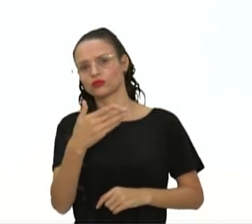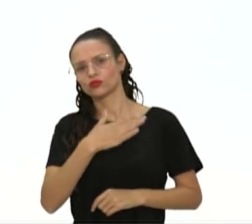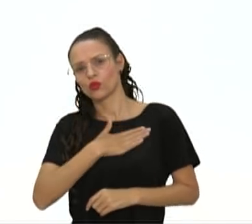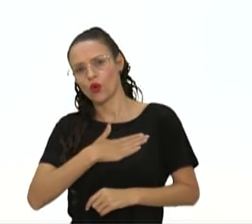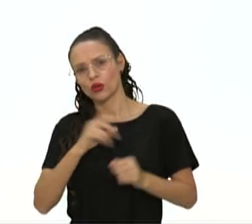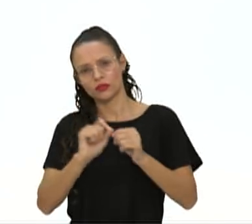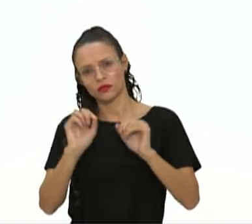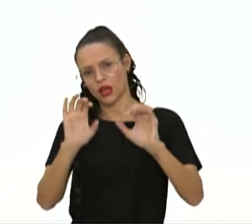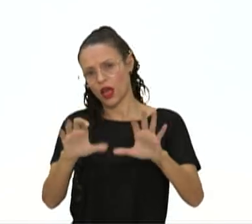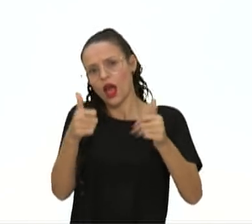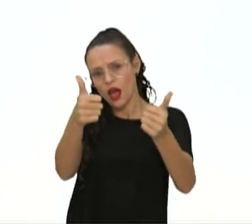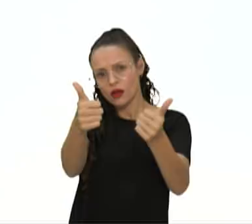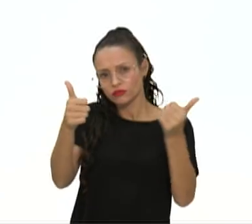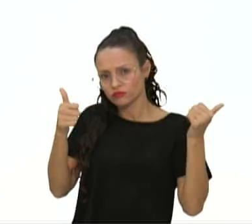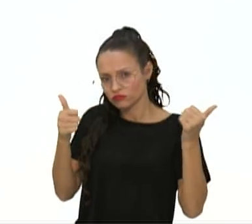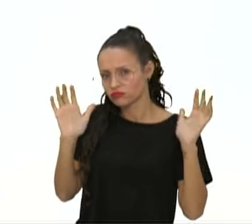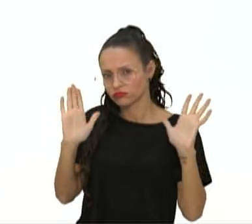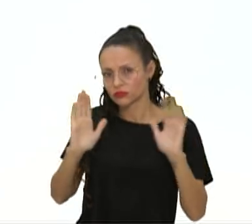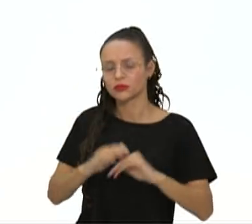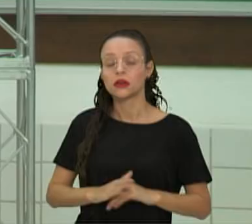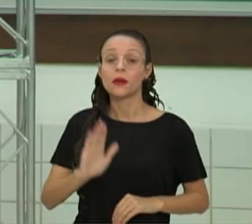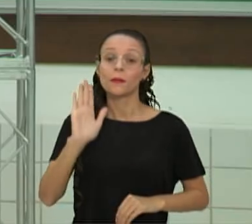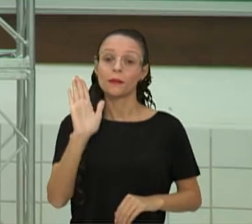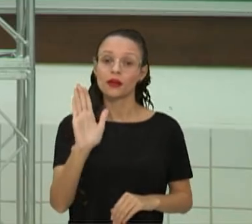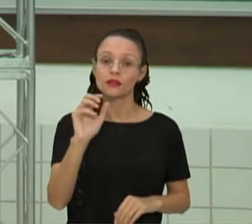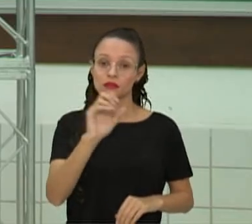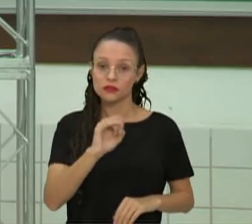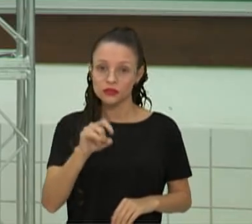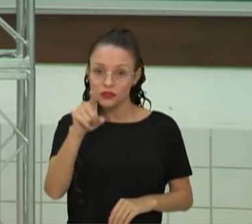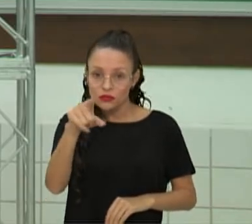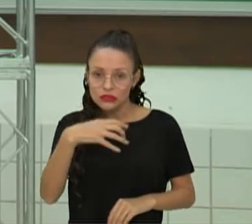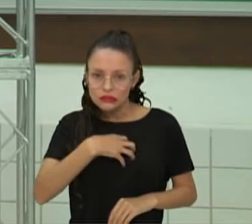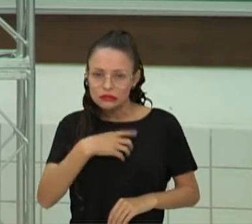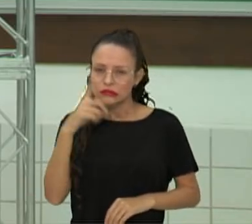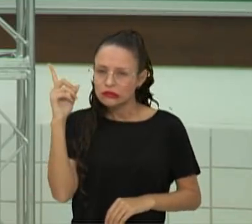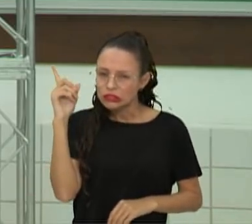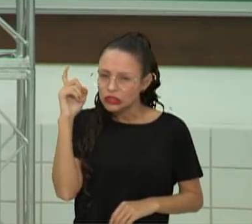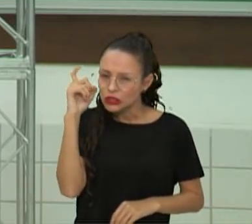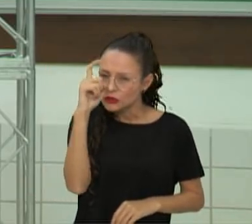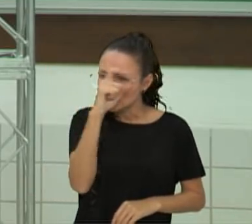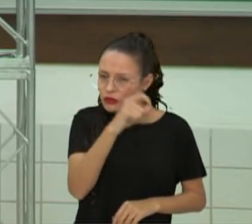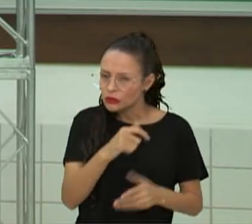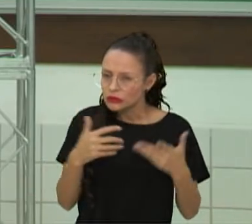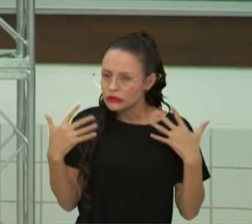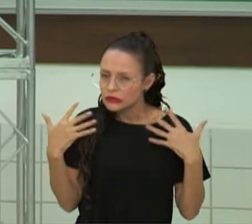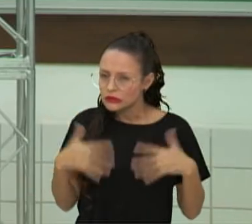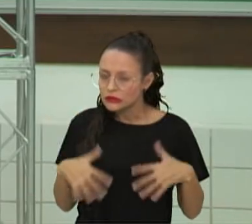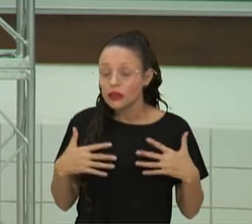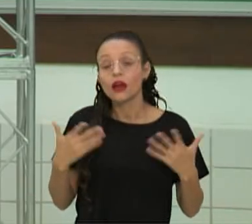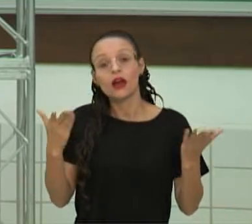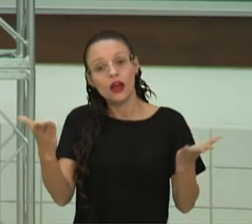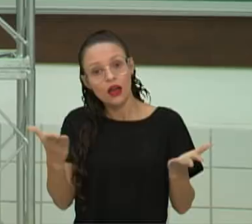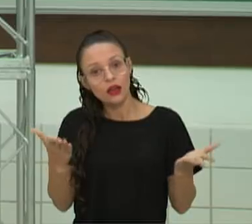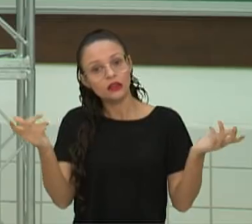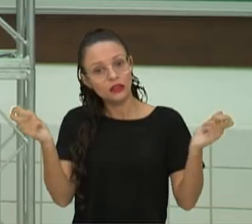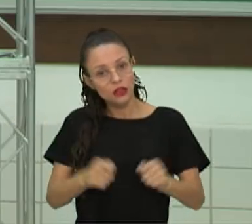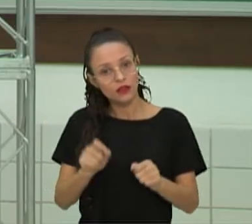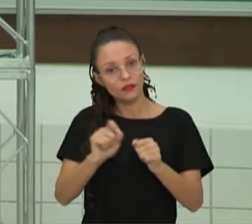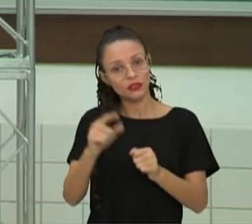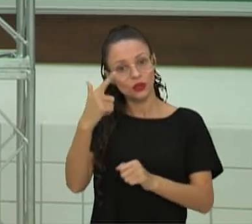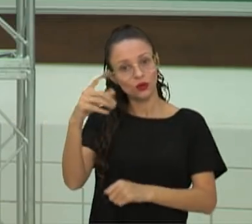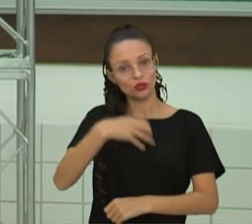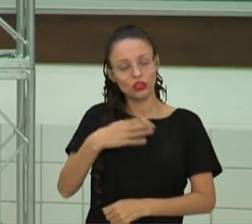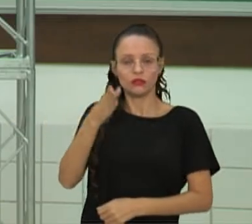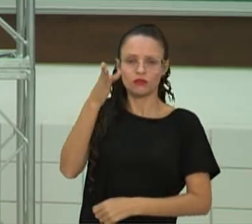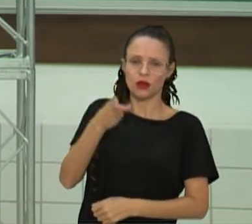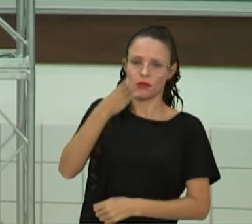faz assim e tudo bem. Agora, se você estava com dificuldade em fazer multiplicação, você tem uma oportunidade de fazer de outro jeito. E